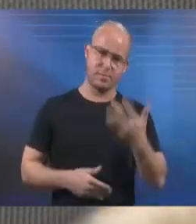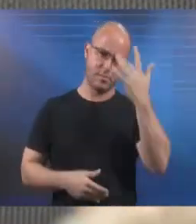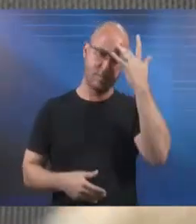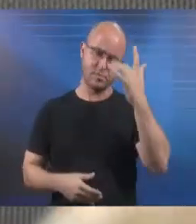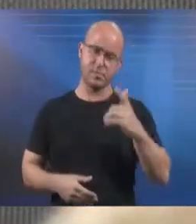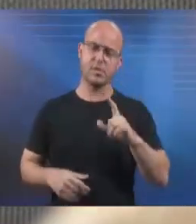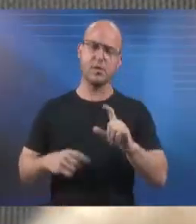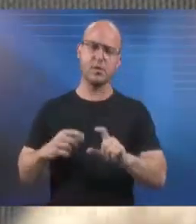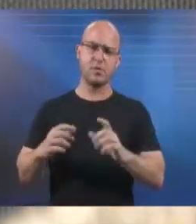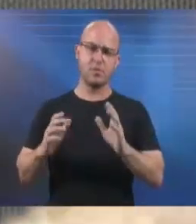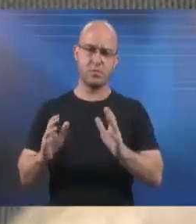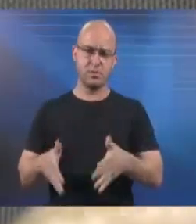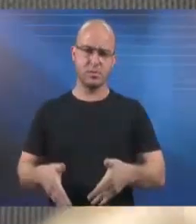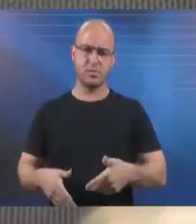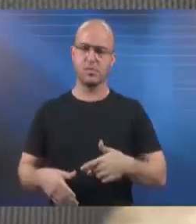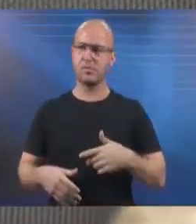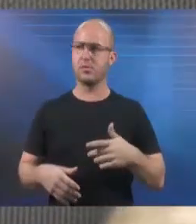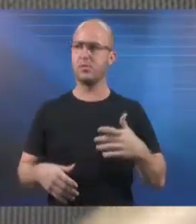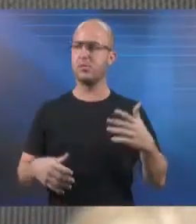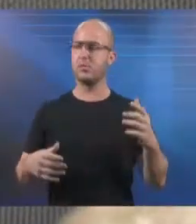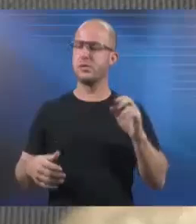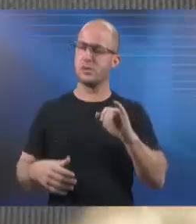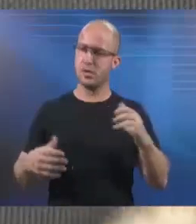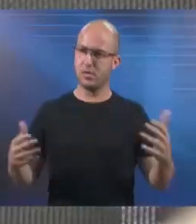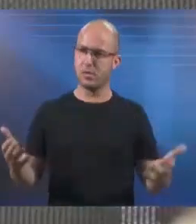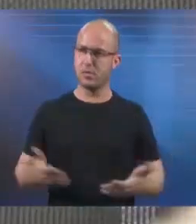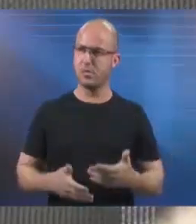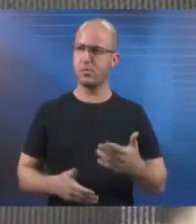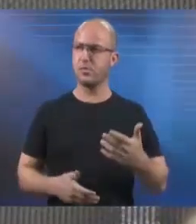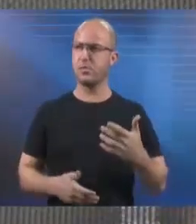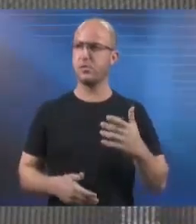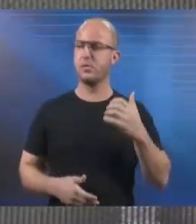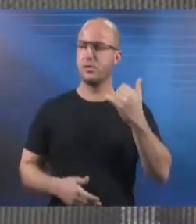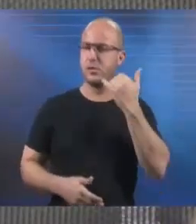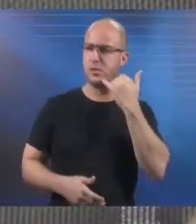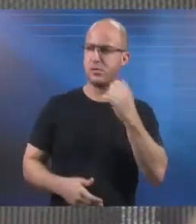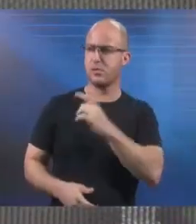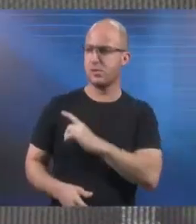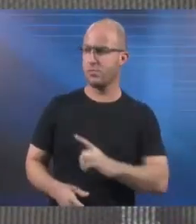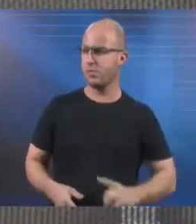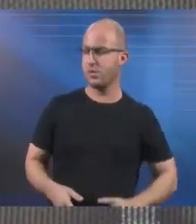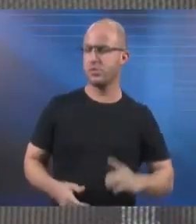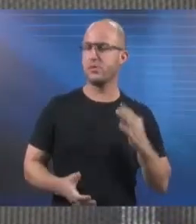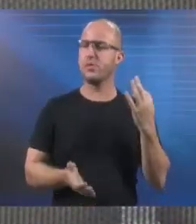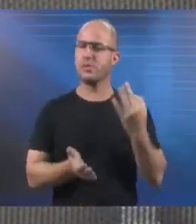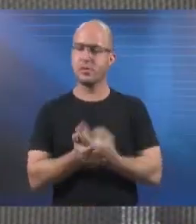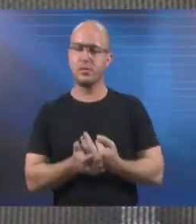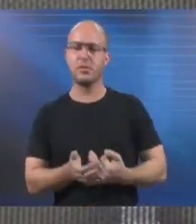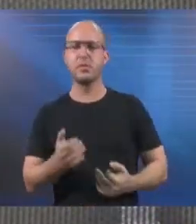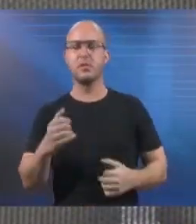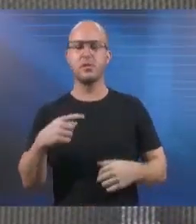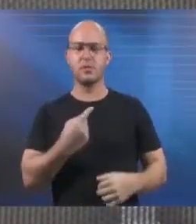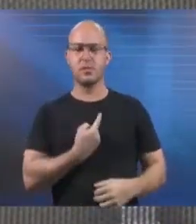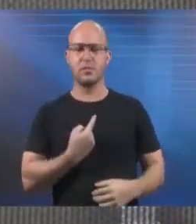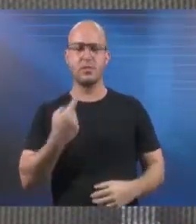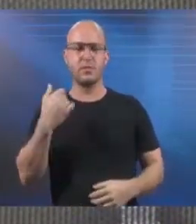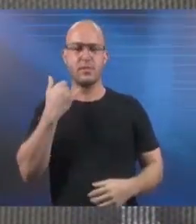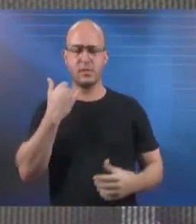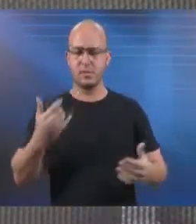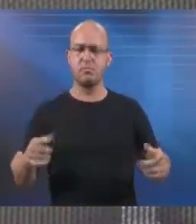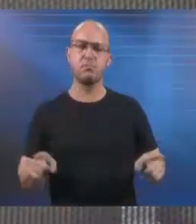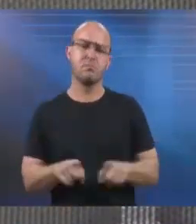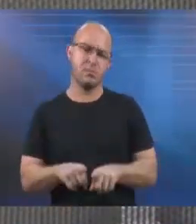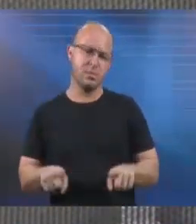está estabelecido se é hoje é hoje liguem para os deputados ausentes que a gente vai fazer isso também não teremos a